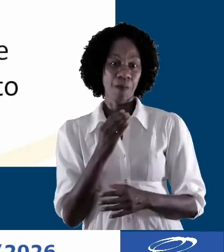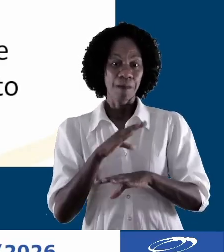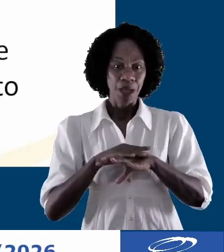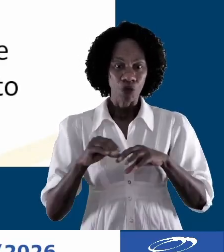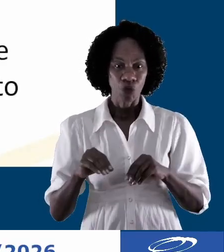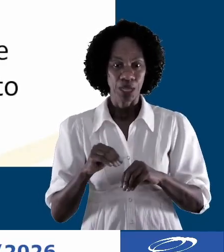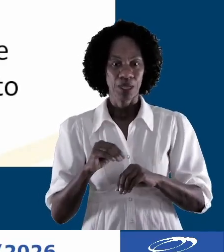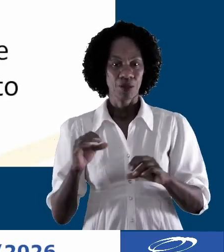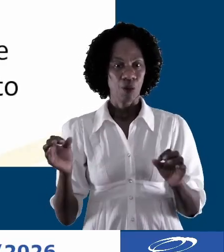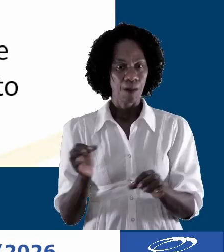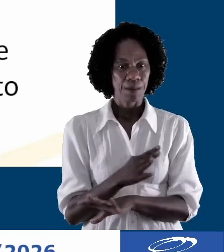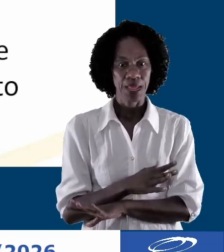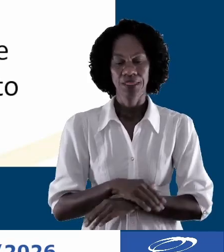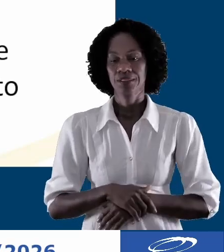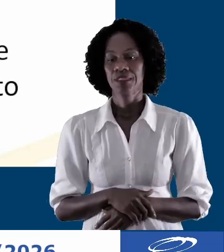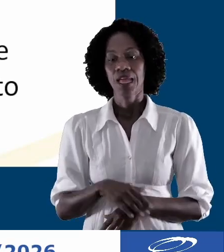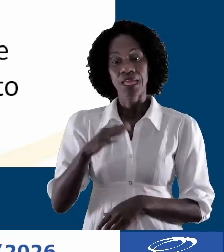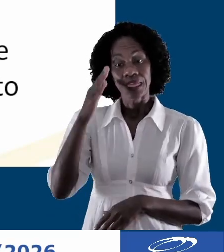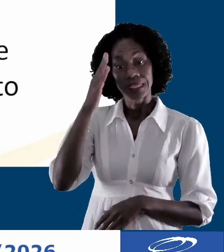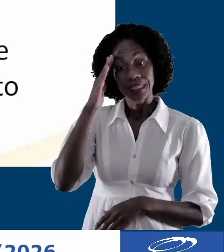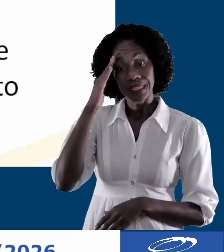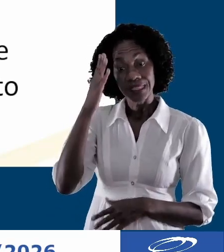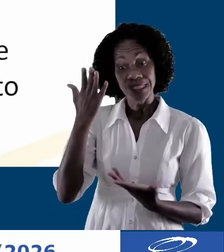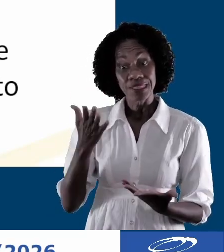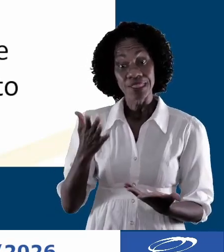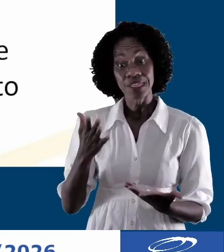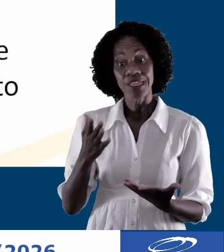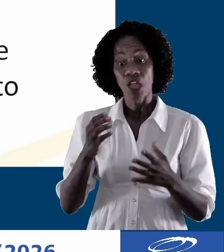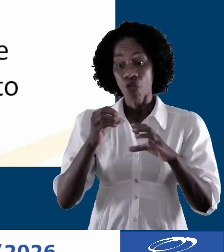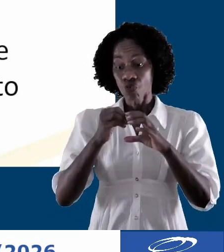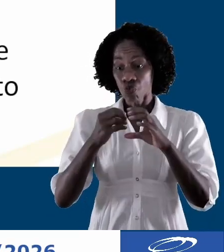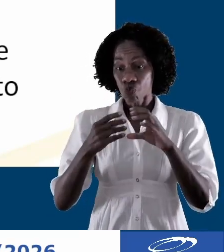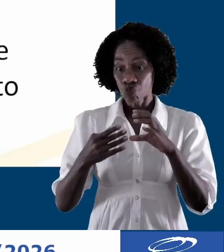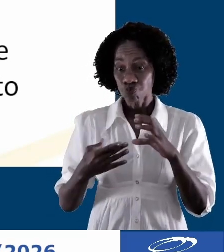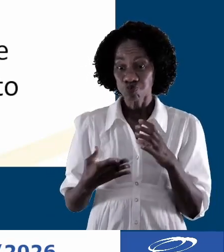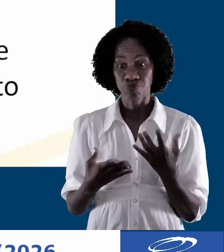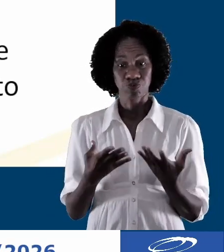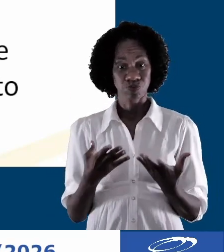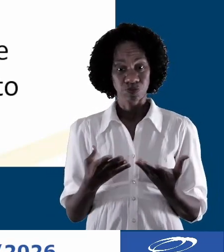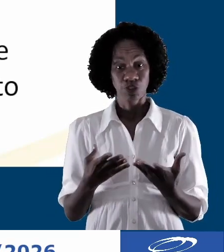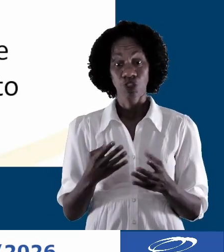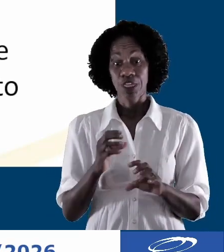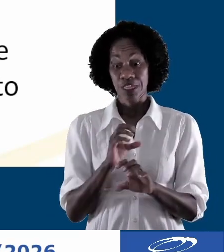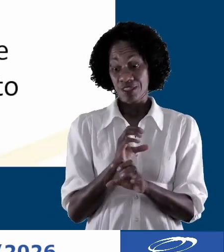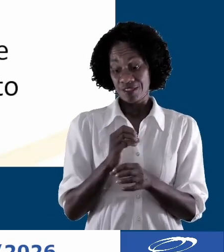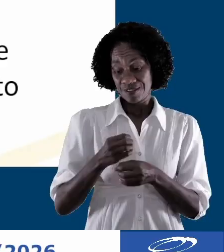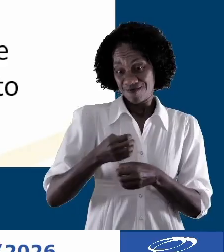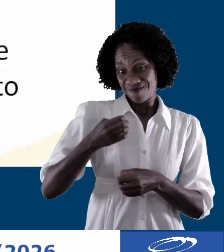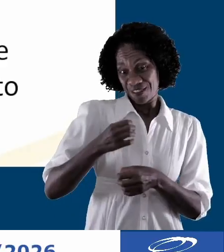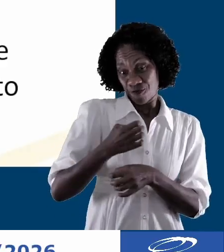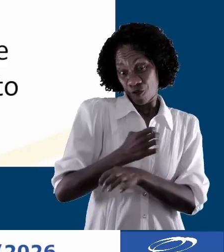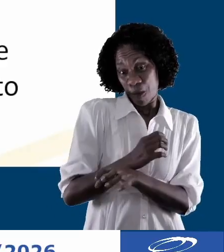Saber o conceito de tuberculose vertebral complicada é toda aquela tuberculose que o paciente desenvolve deformidade, tem